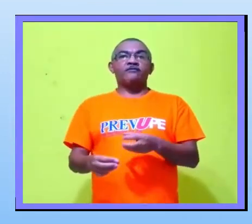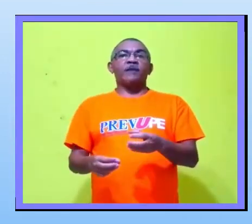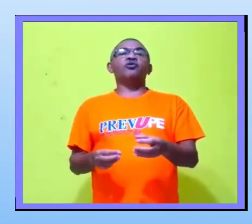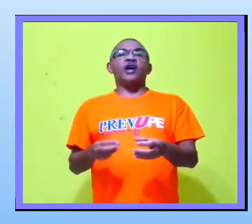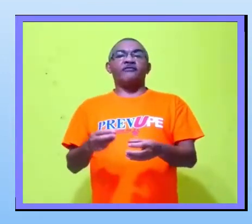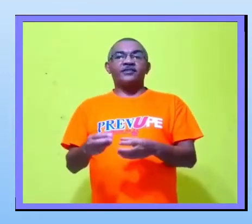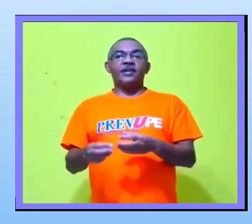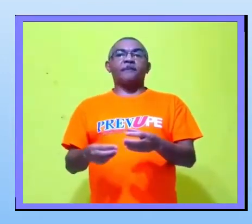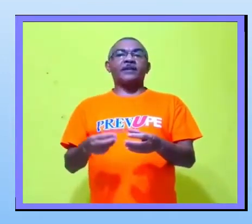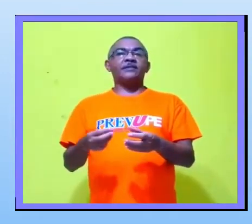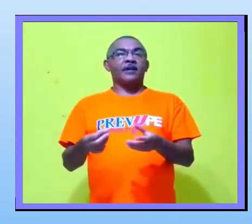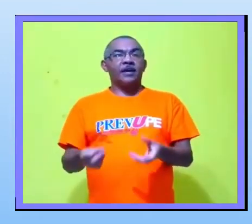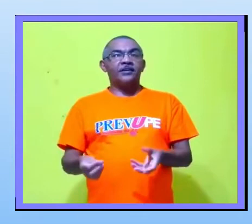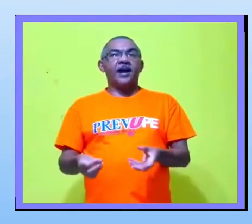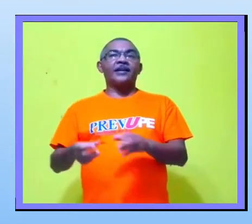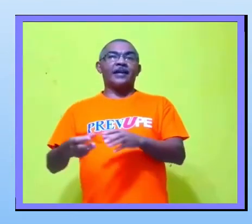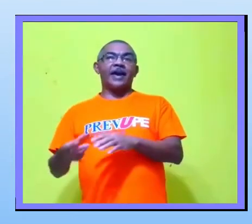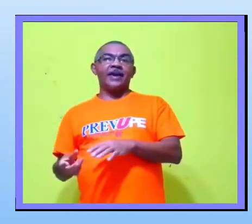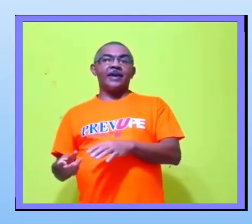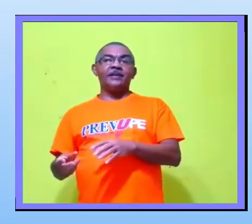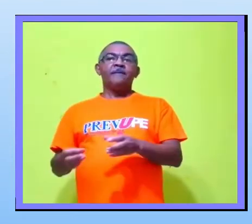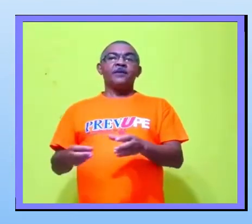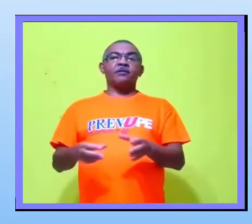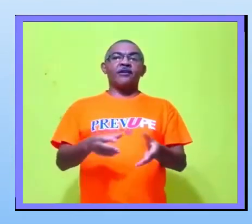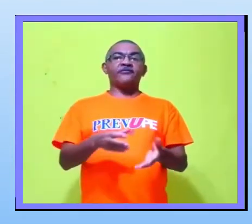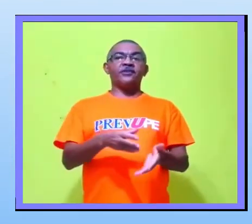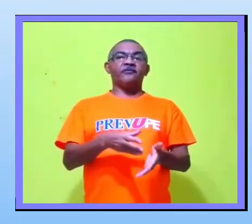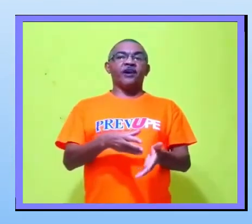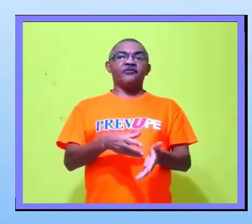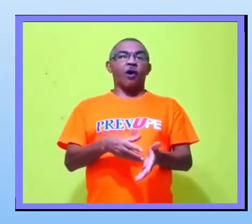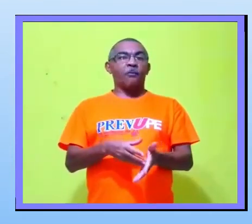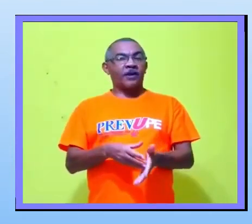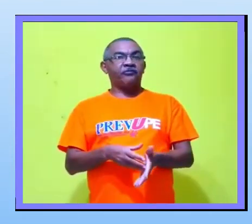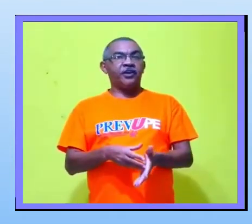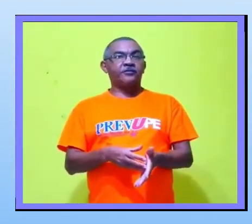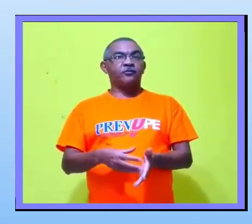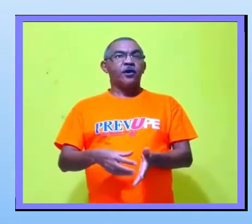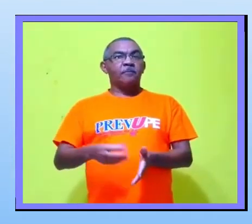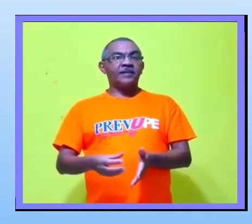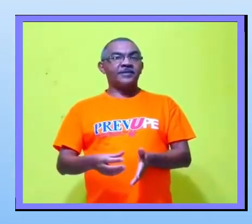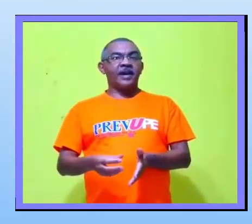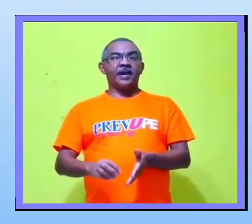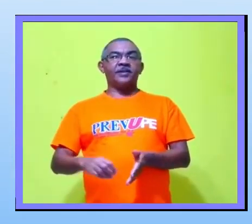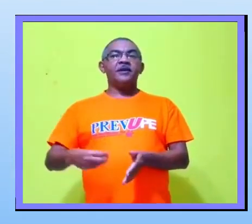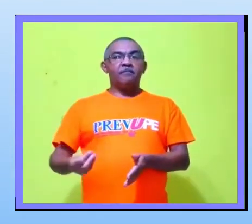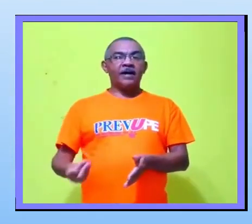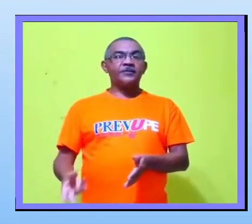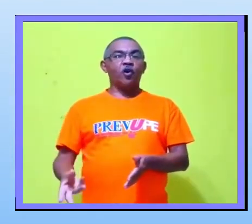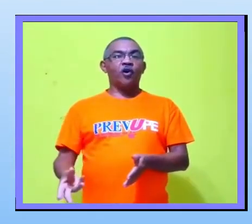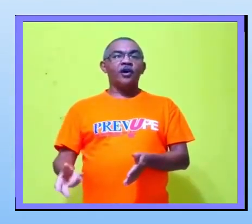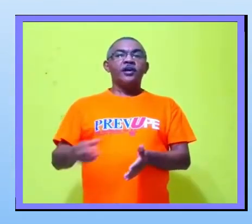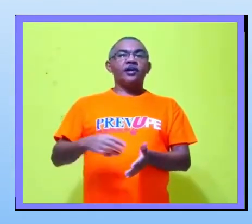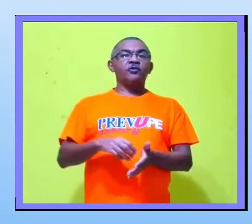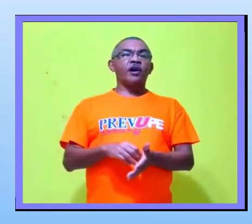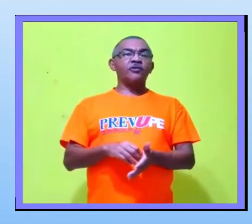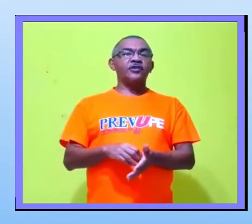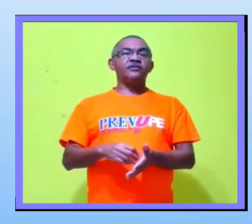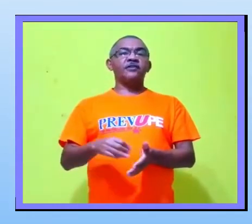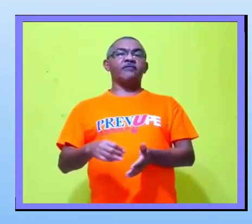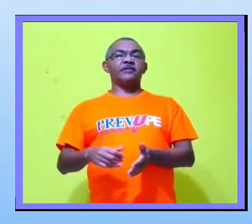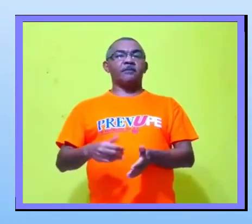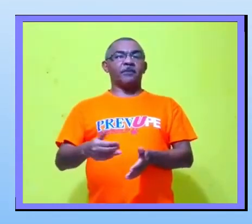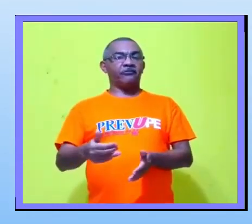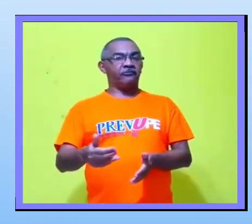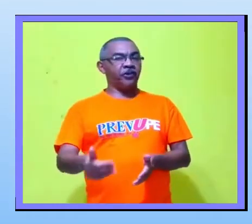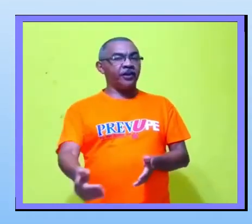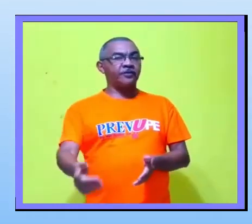única coisa que vai mudar vai ser a parte intermediária, que é N, então vai ficar o prefixo mais N mais O, e os alcinos,